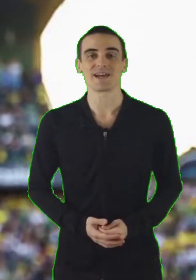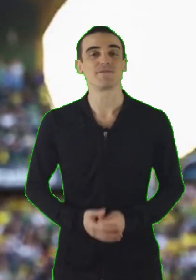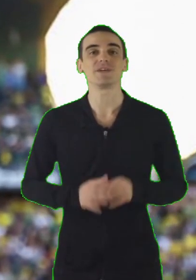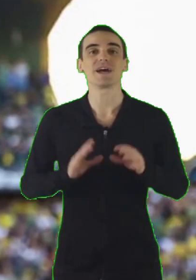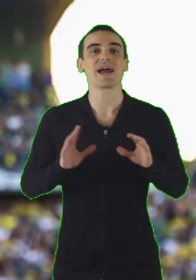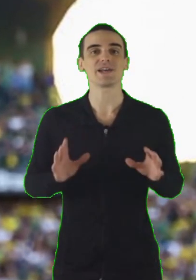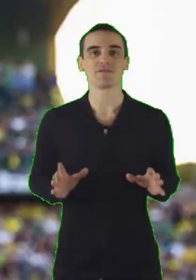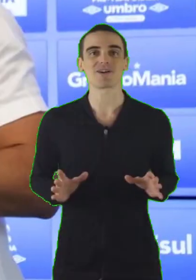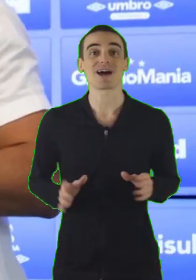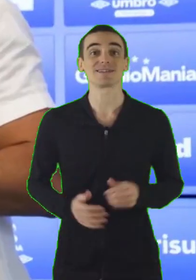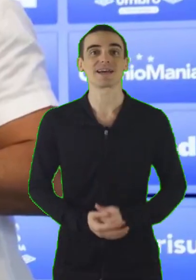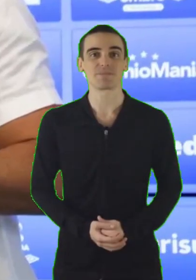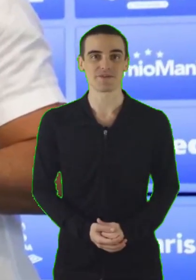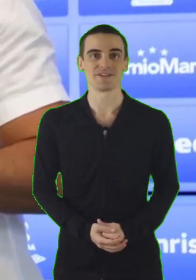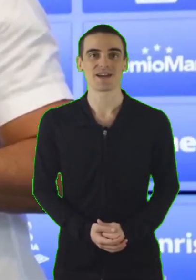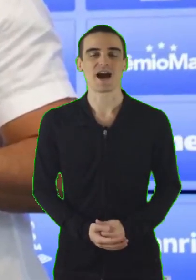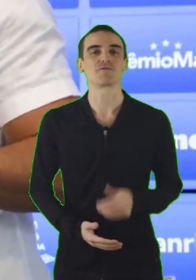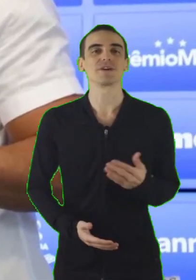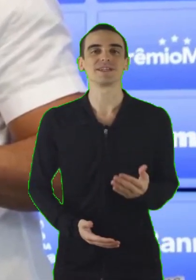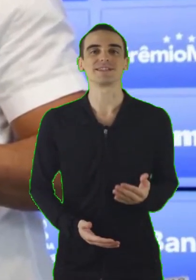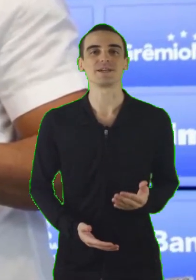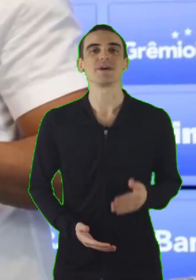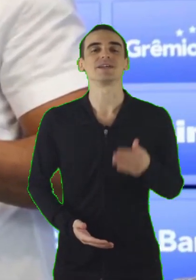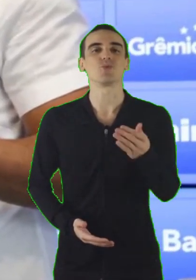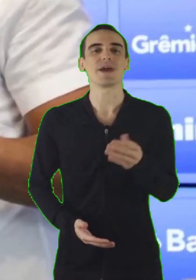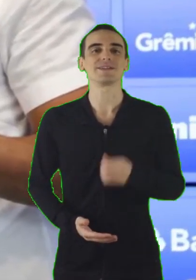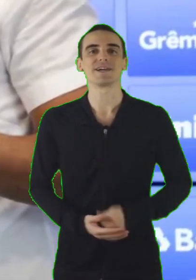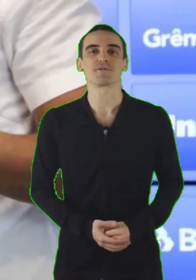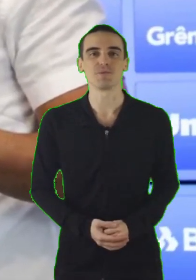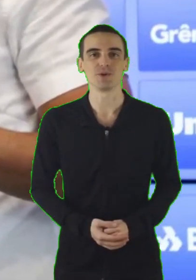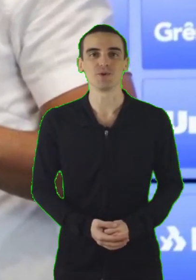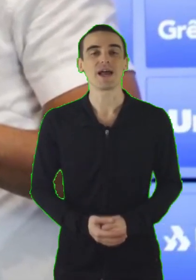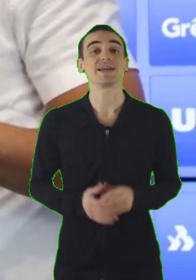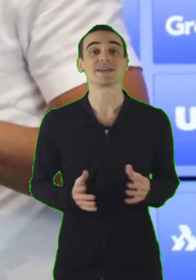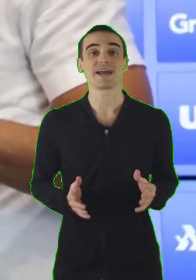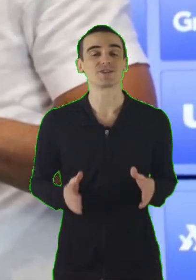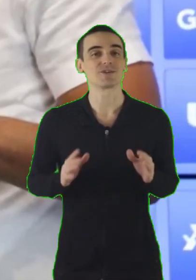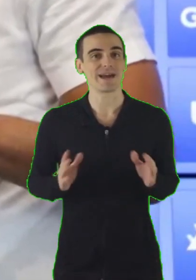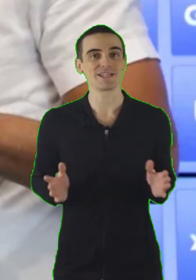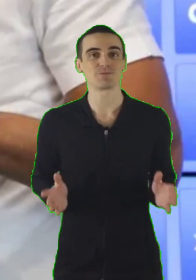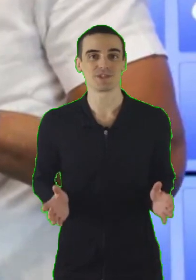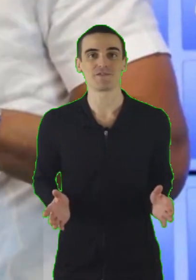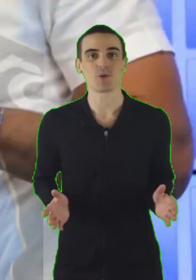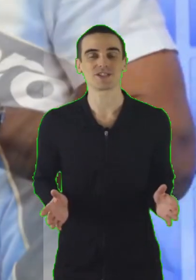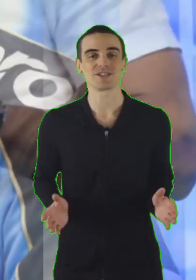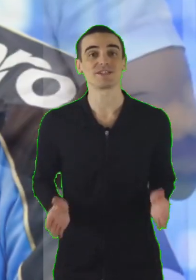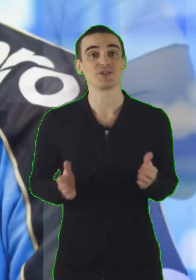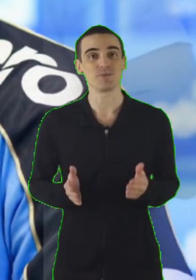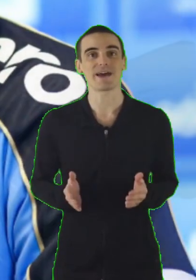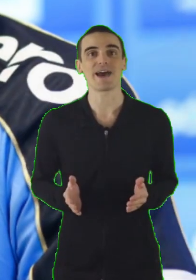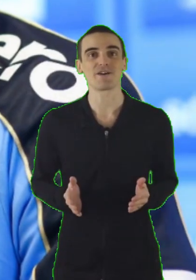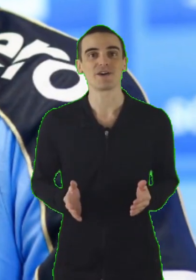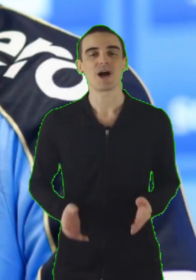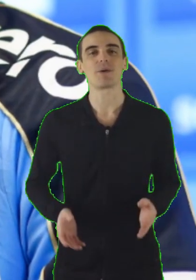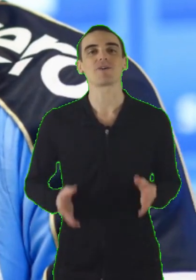está Desde janeiro de 2020 quando acertou a equipe Gaúcha E aí torcedor na sua opinião Lucas Silva seria